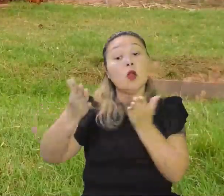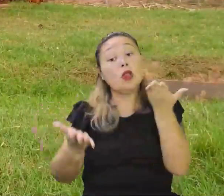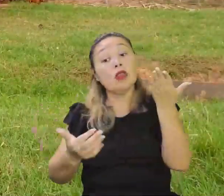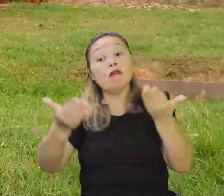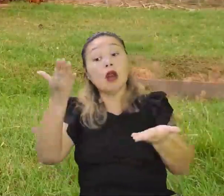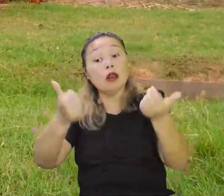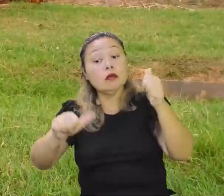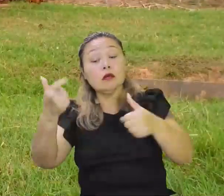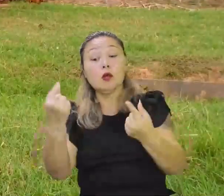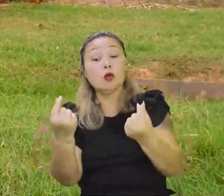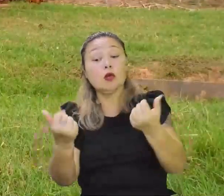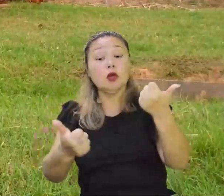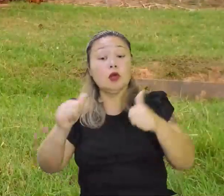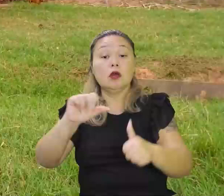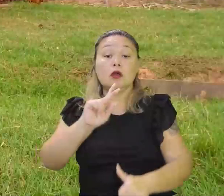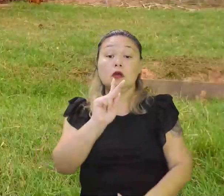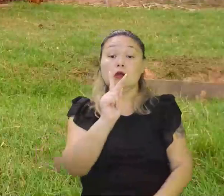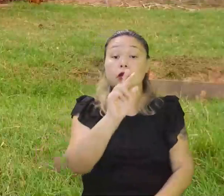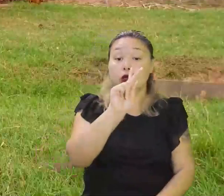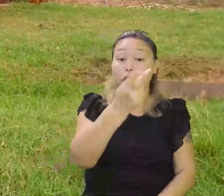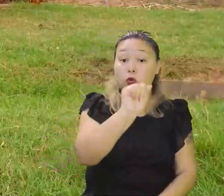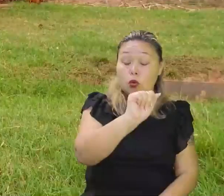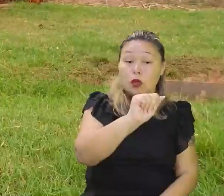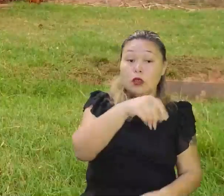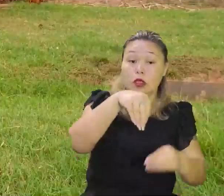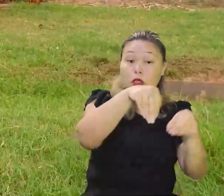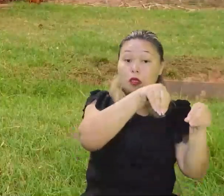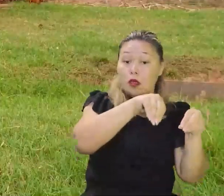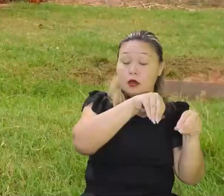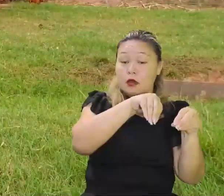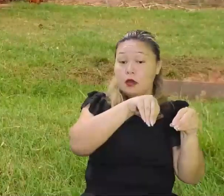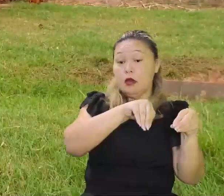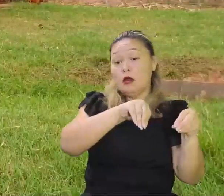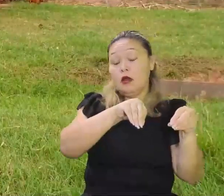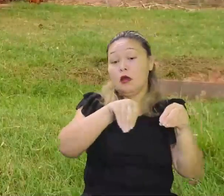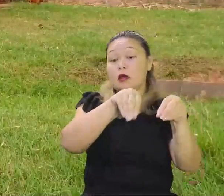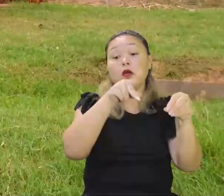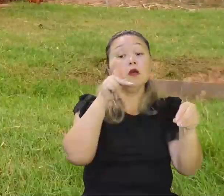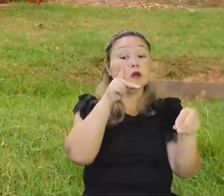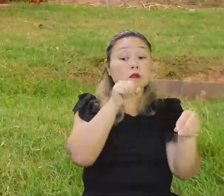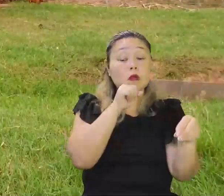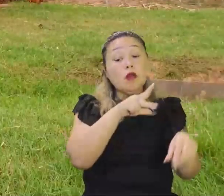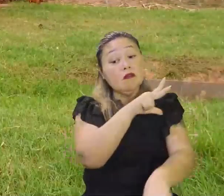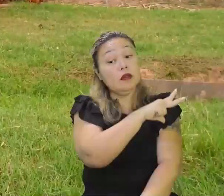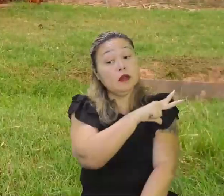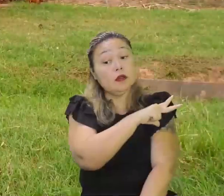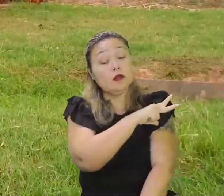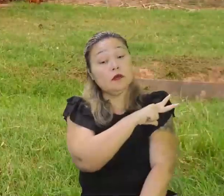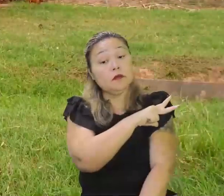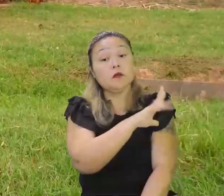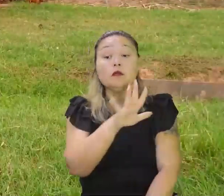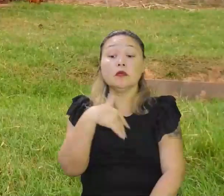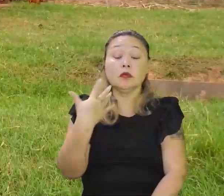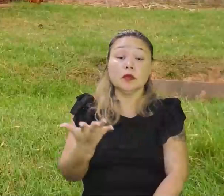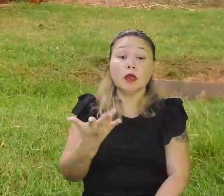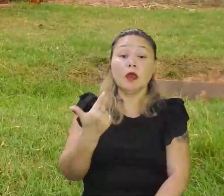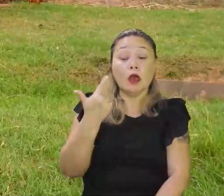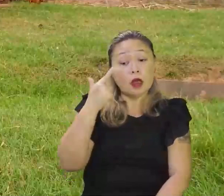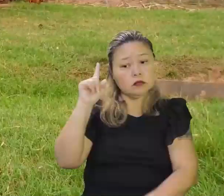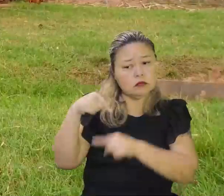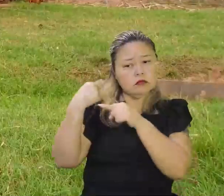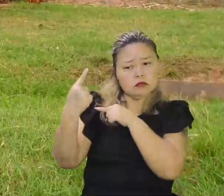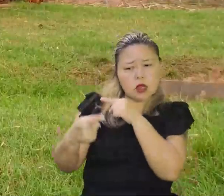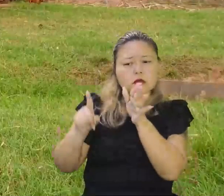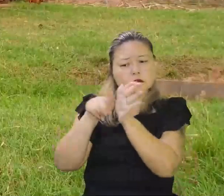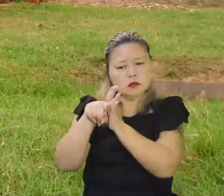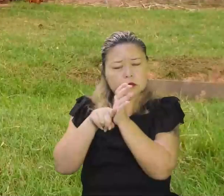Nós vimos lá o preço do hectare, não foi? Da terra? O hectare em Porto Velho e em Vilhena. Claro que você pode depois